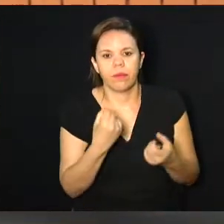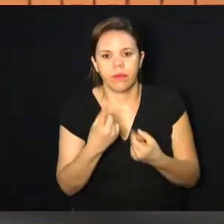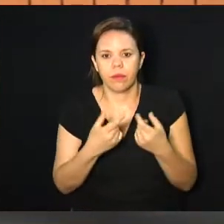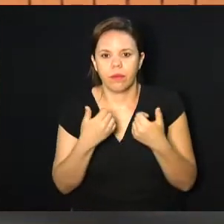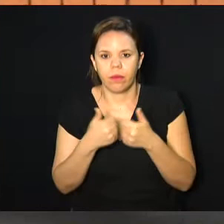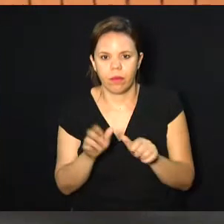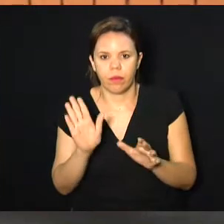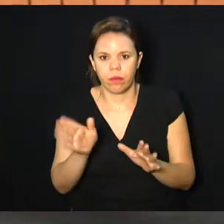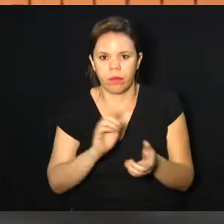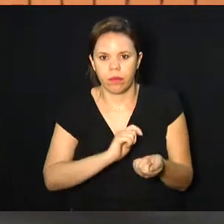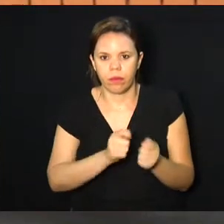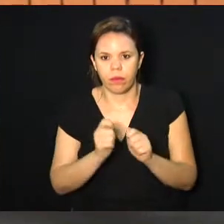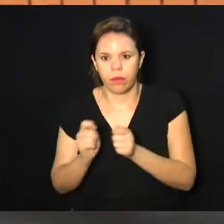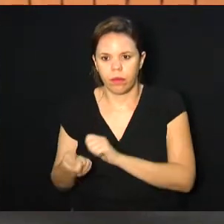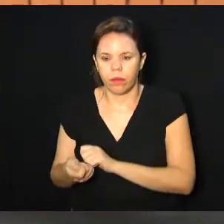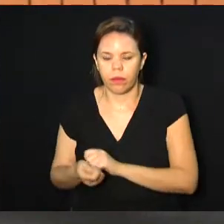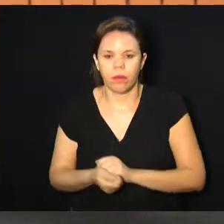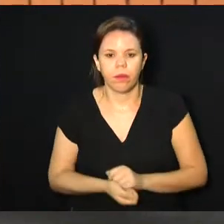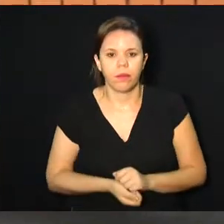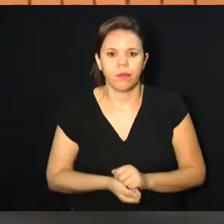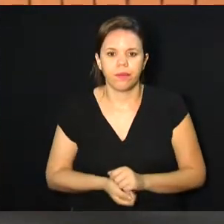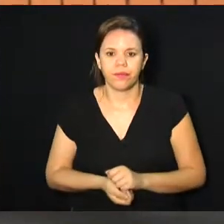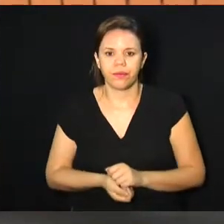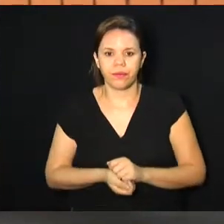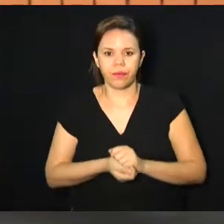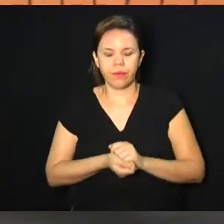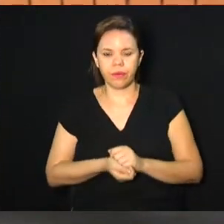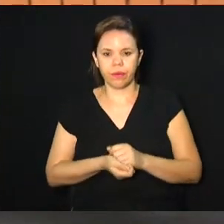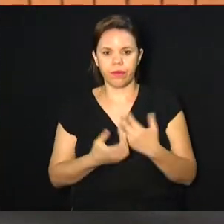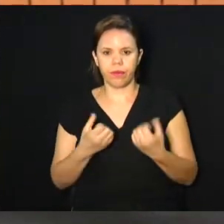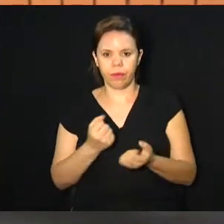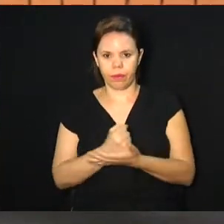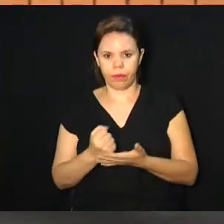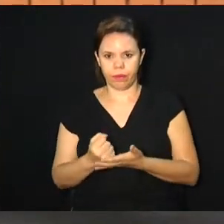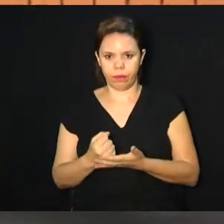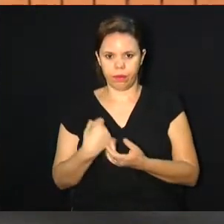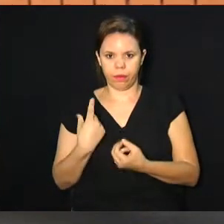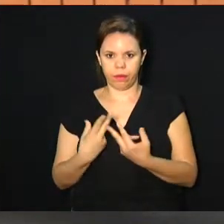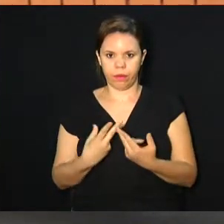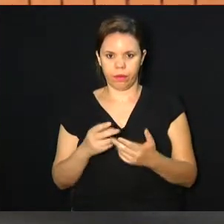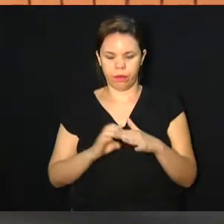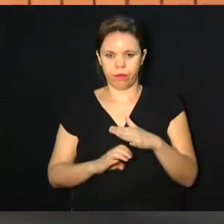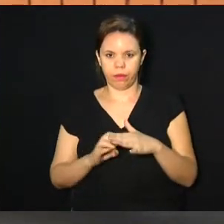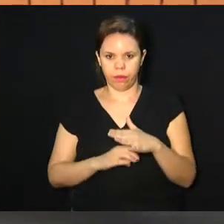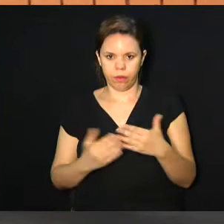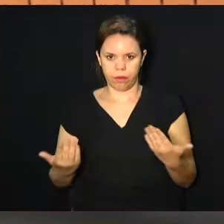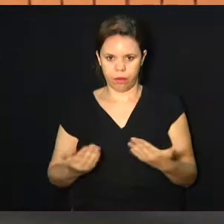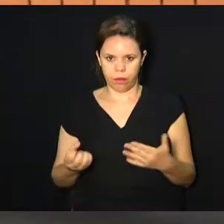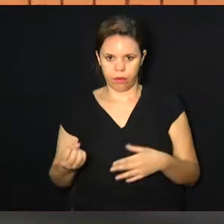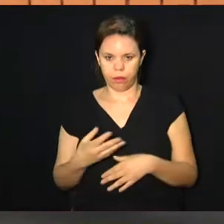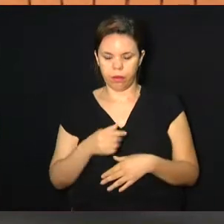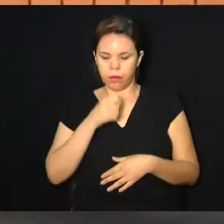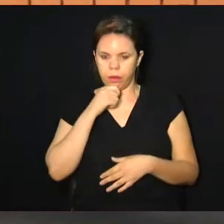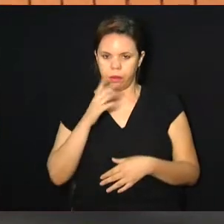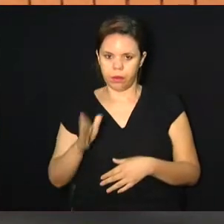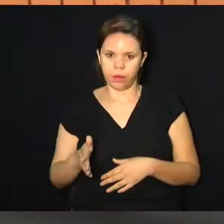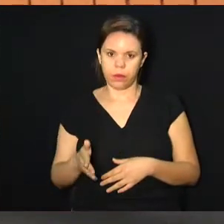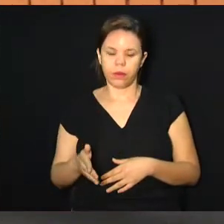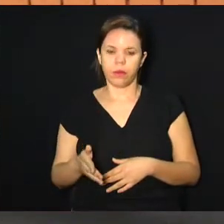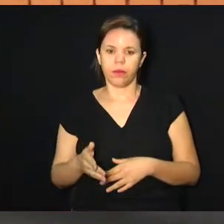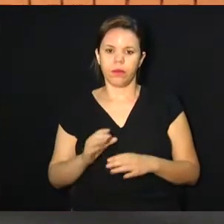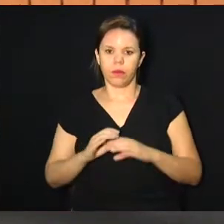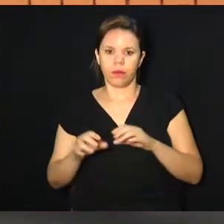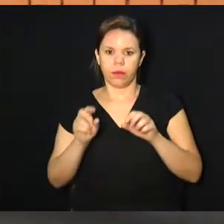estão se adequando à licitação. As empresas atuais estão colocando a